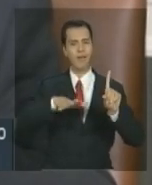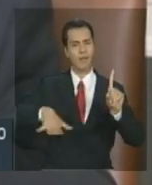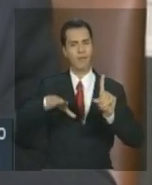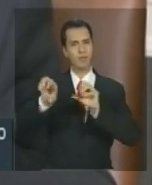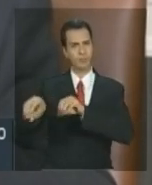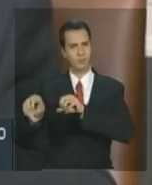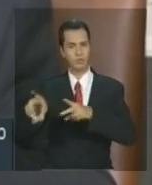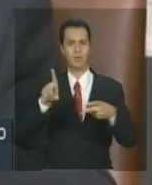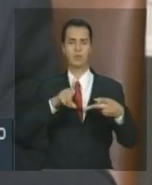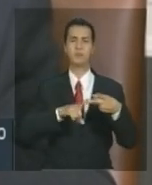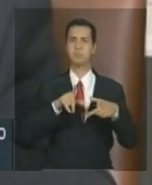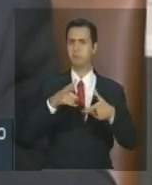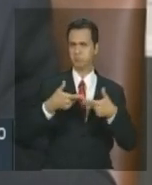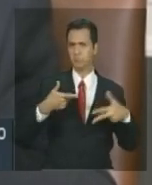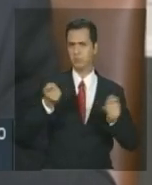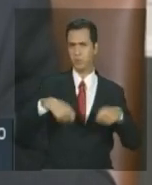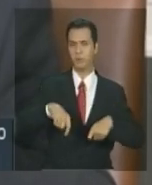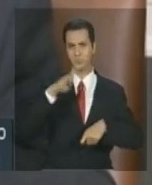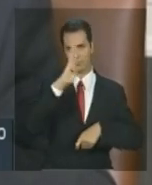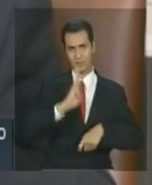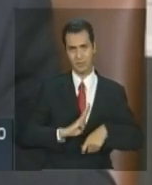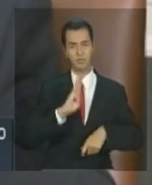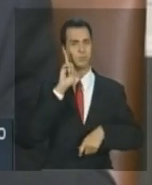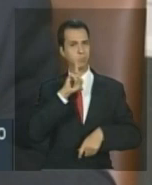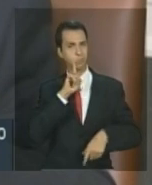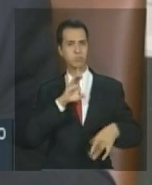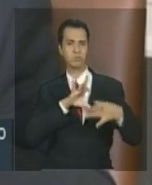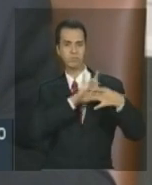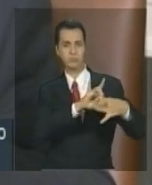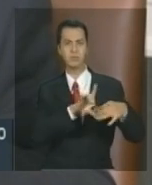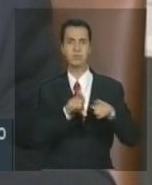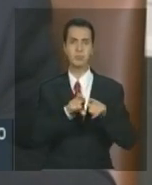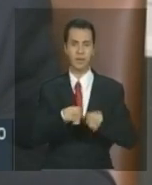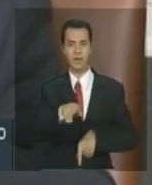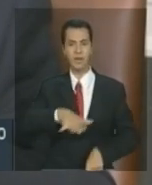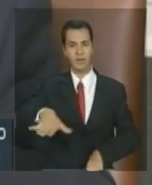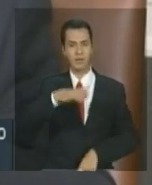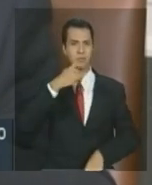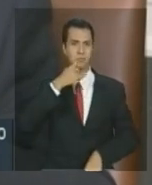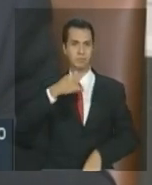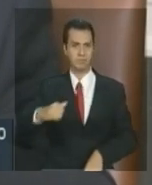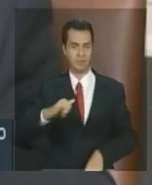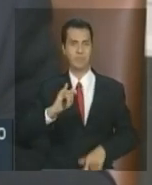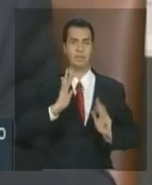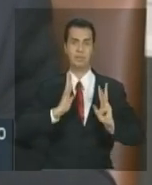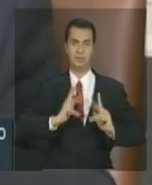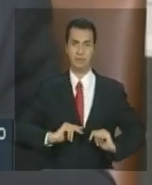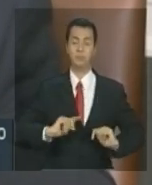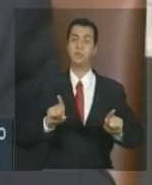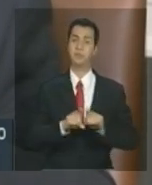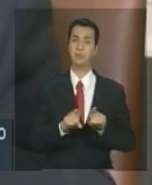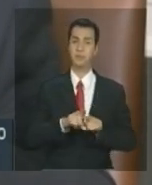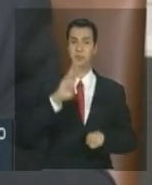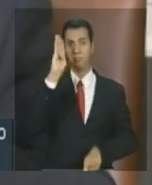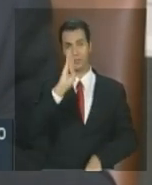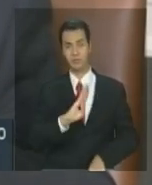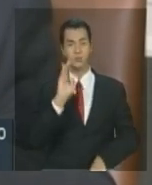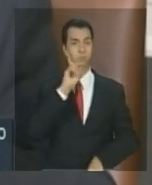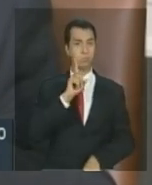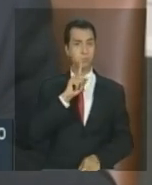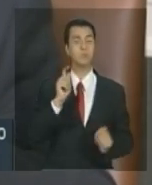países cooperem ainda mais na criação de fontes de energia limpas e cooperem também na luta contra